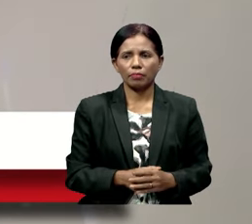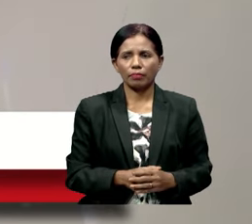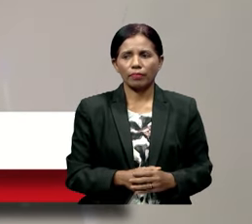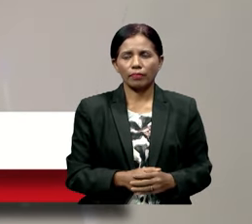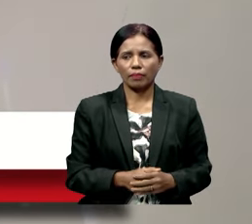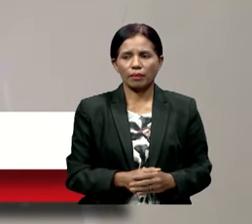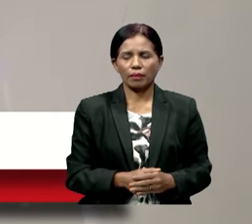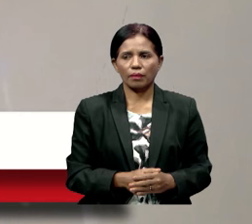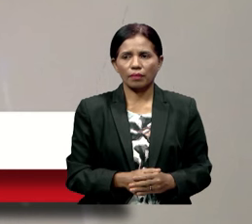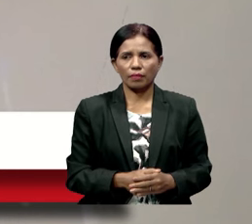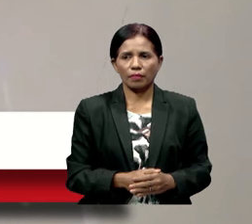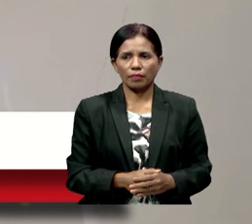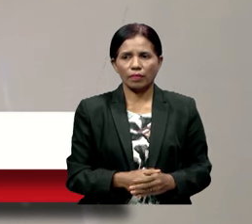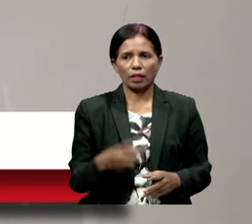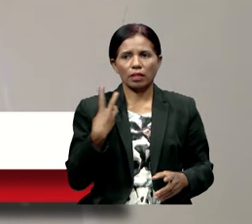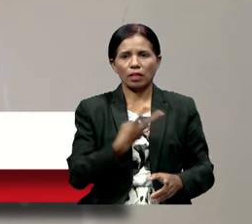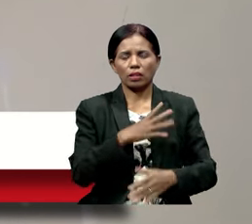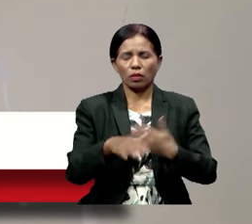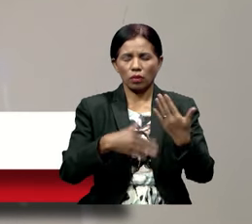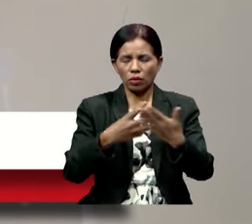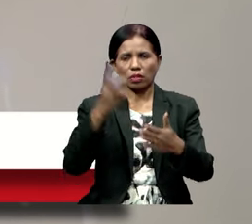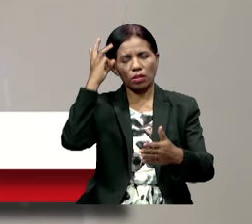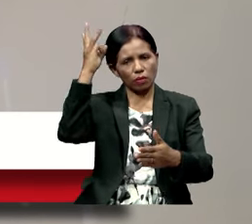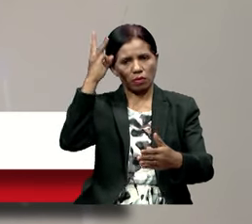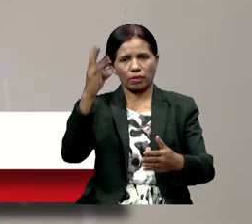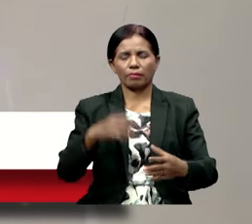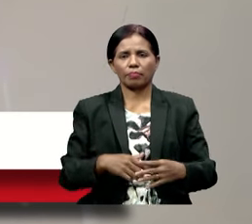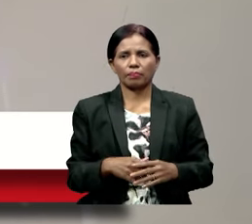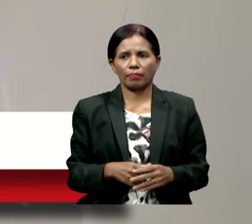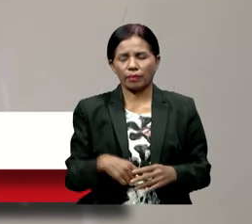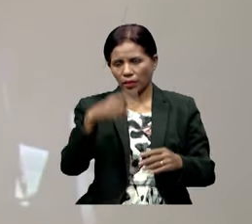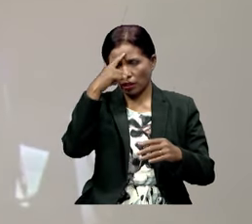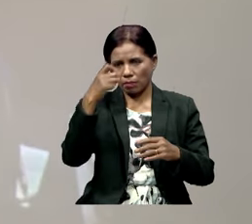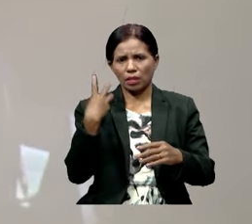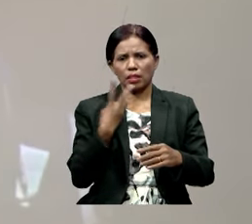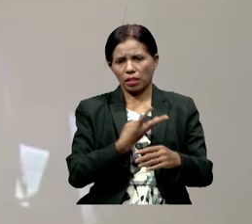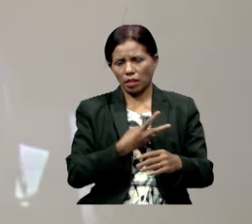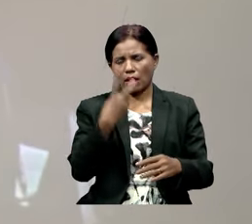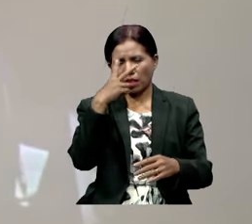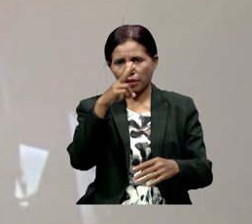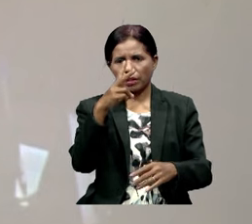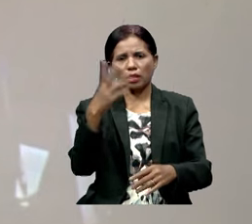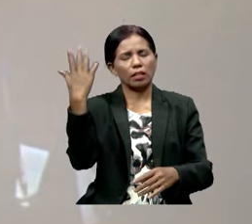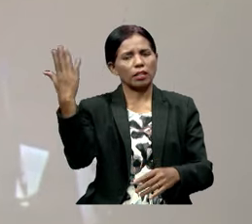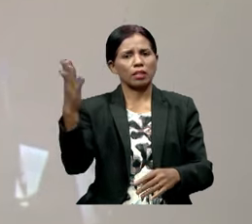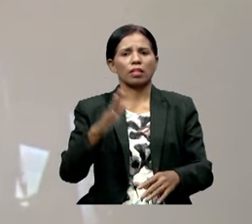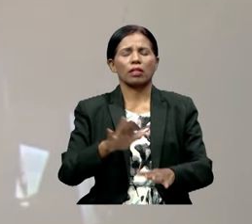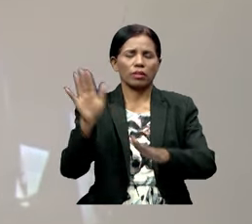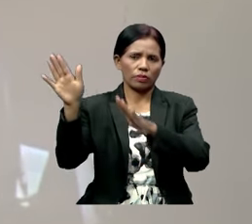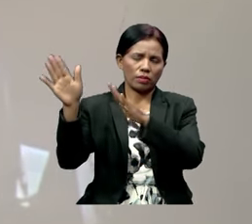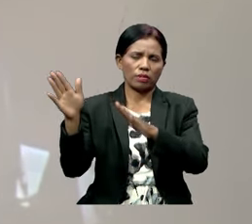Quase e tá outra minha preocupação. Também ita acompanha e a terreno.